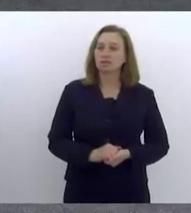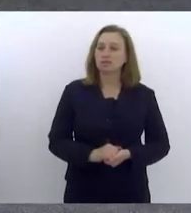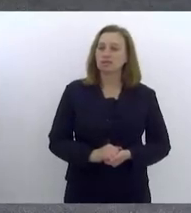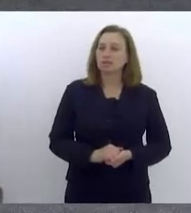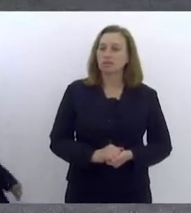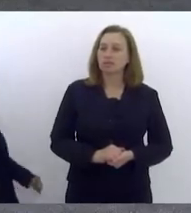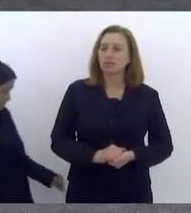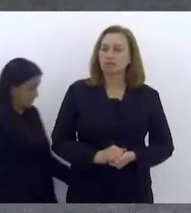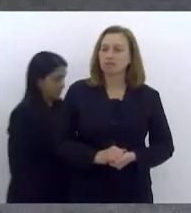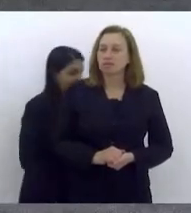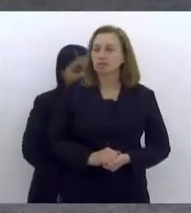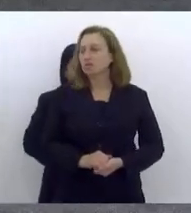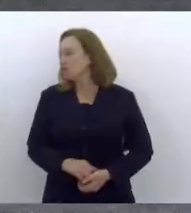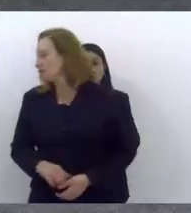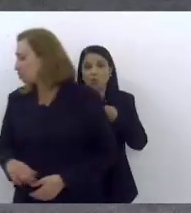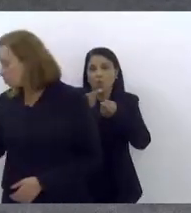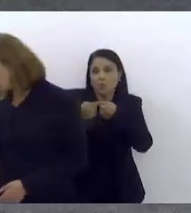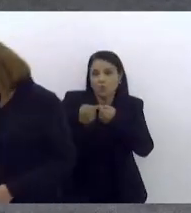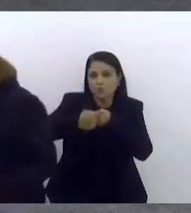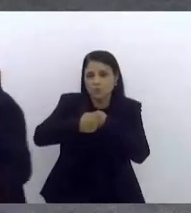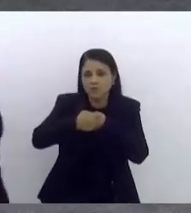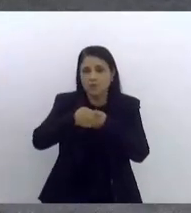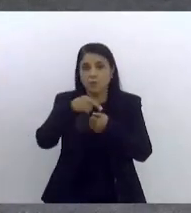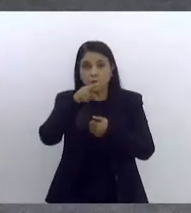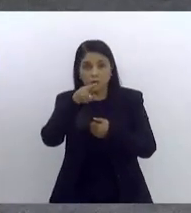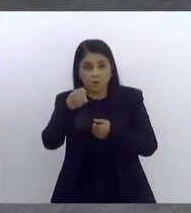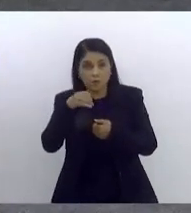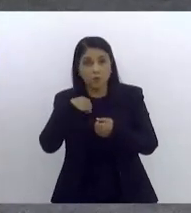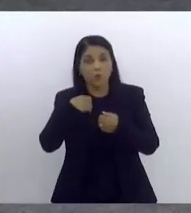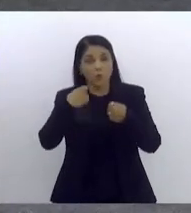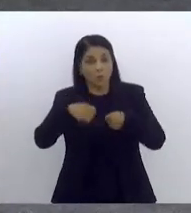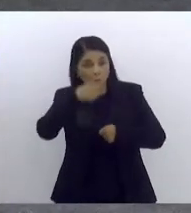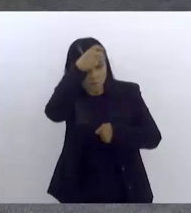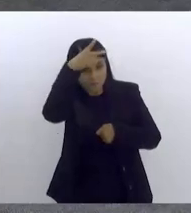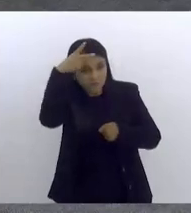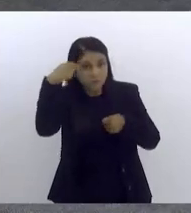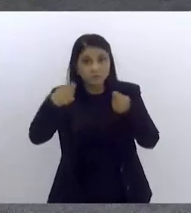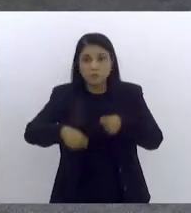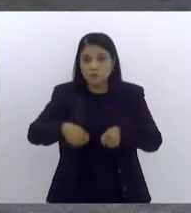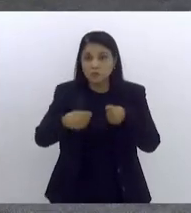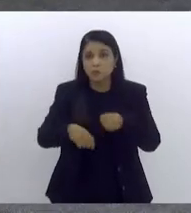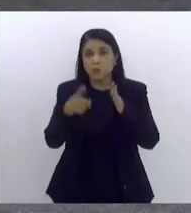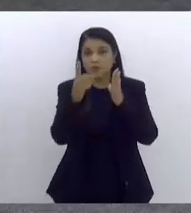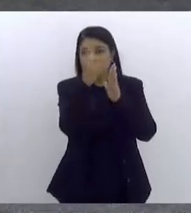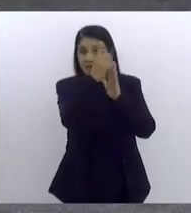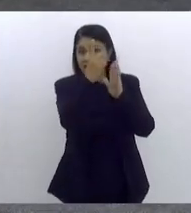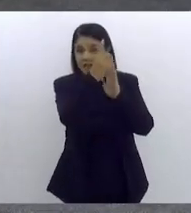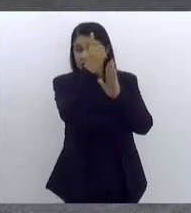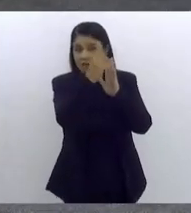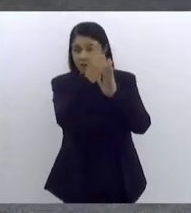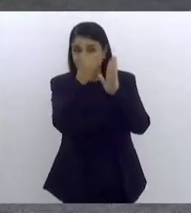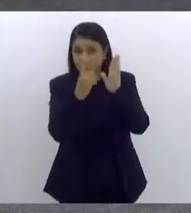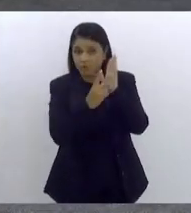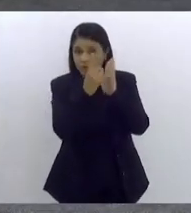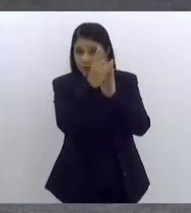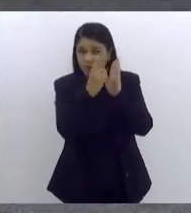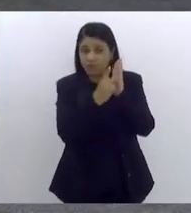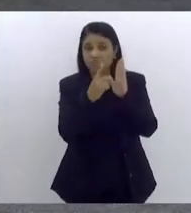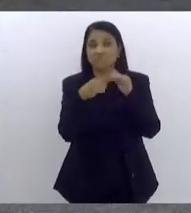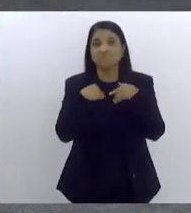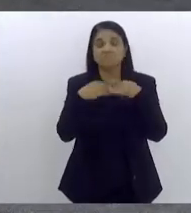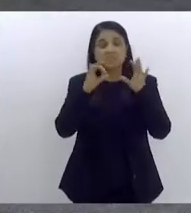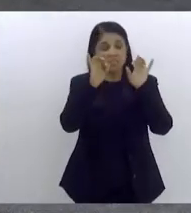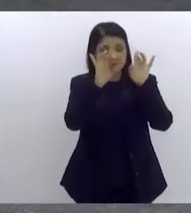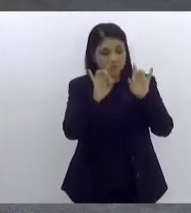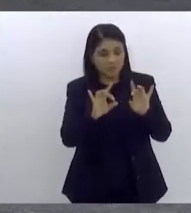o município do Rio, o prefeito teve que fazer um decreto autorizando especificamente esse tipo de